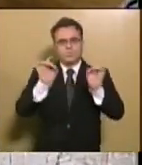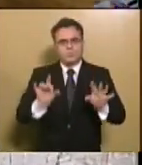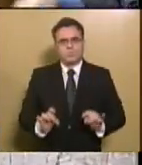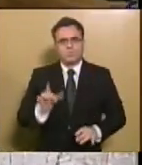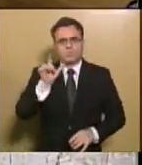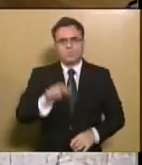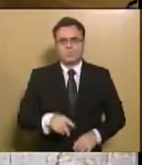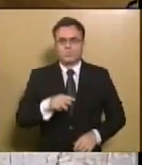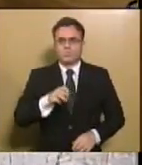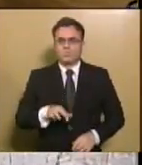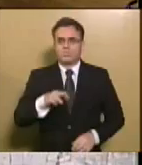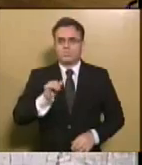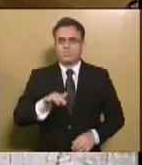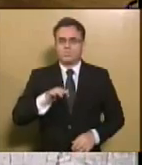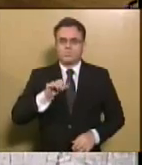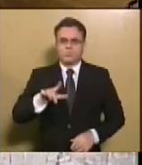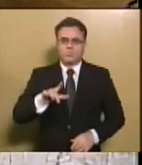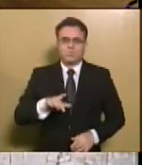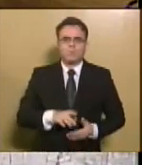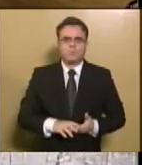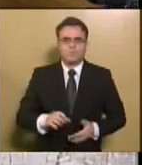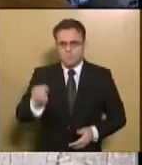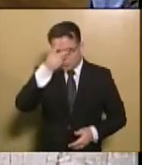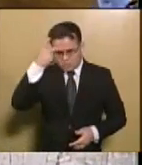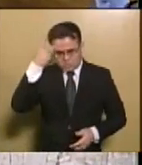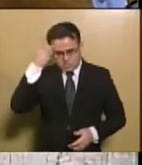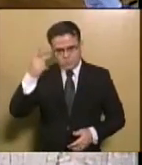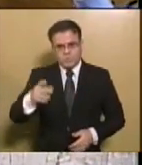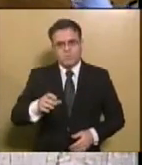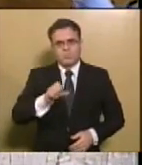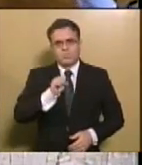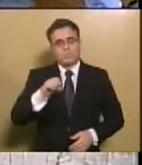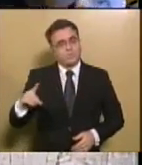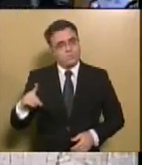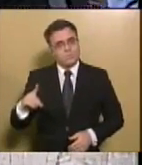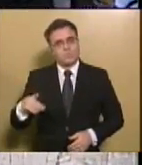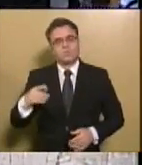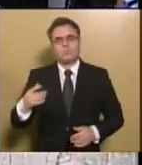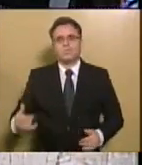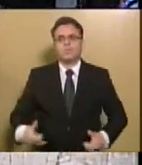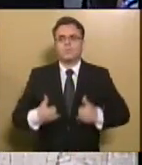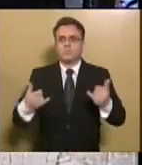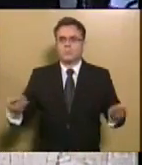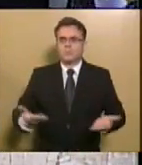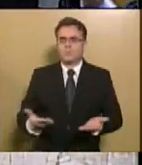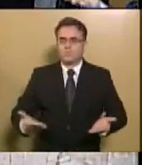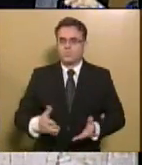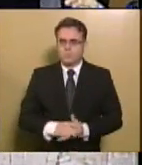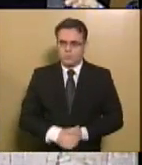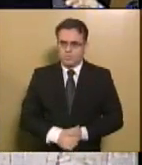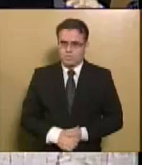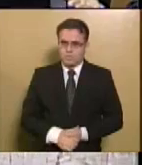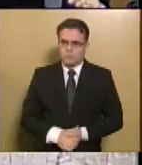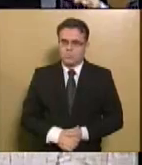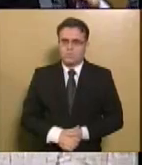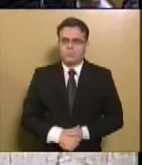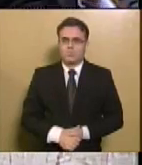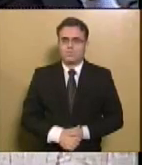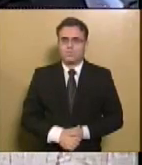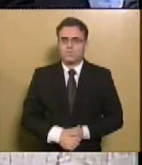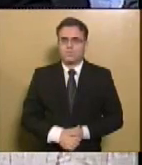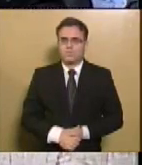senhor Marival Silva Santana, prefeito do município de Simão Dias, pelo transcurso do seu aniversário no dia de hoje.